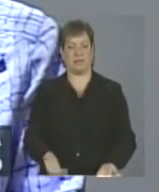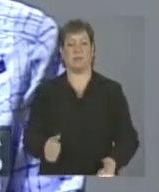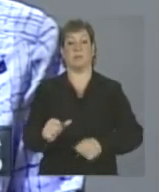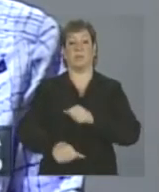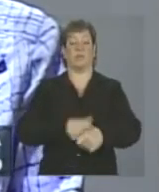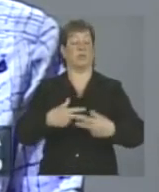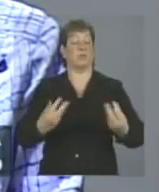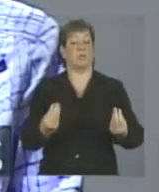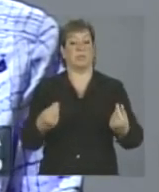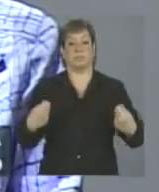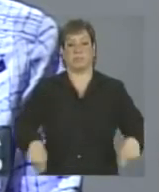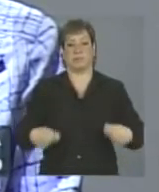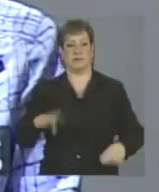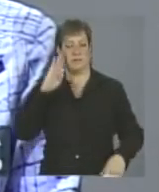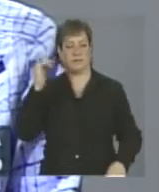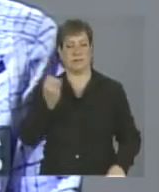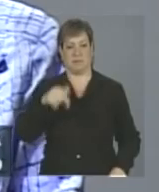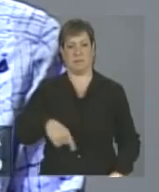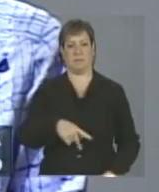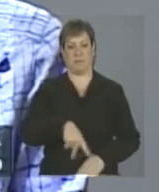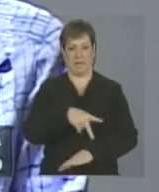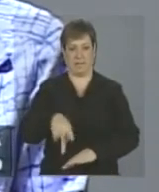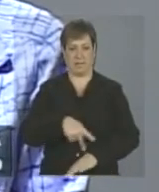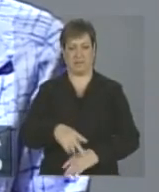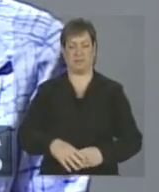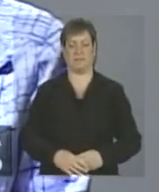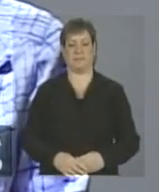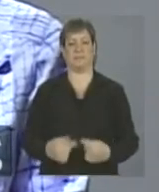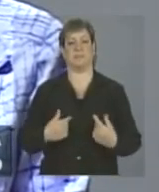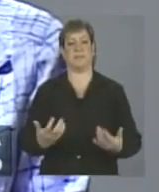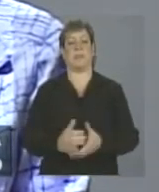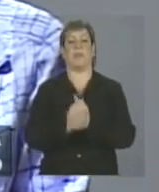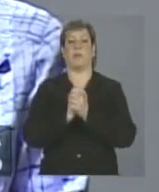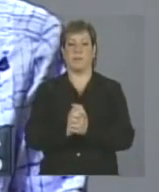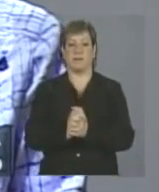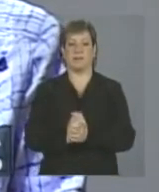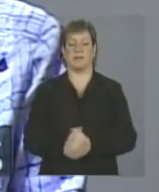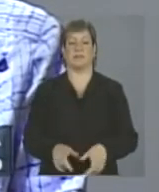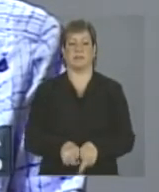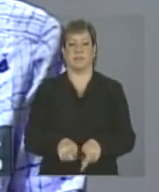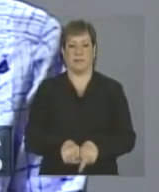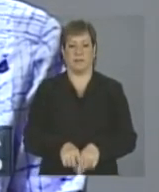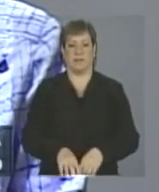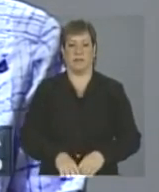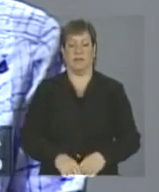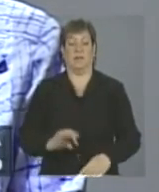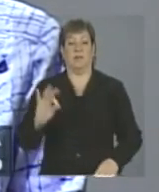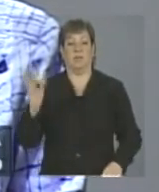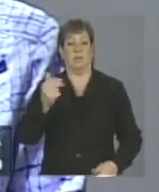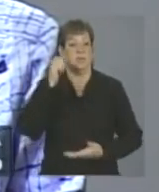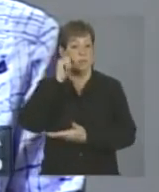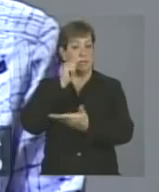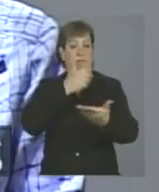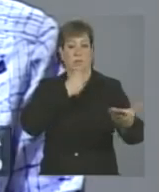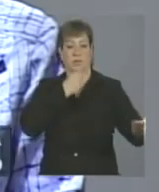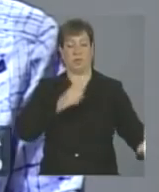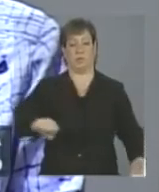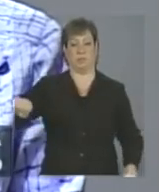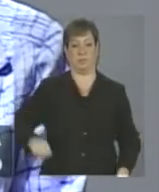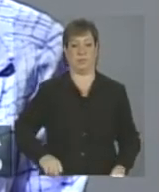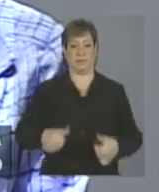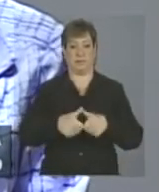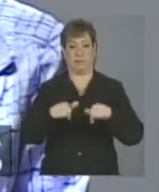mudanças tão necessárias no país. Queria cumprimentar os senhores e as senhoras embaixadores